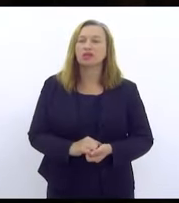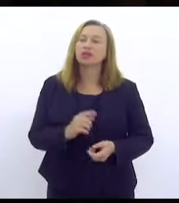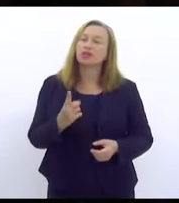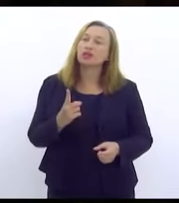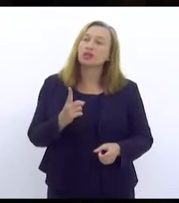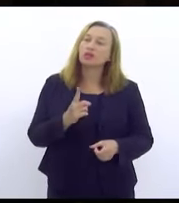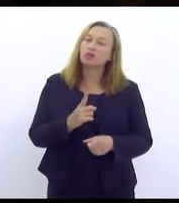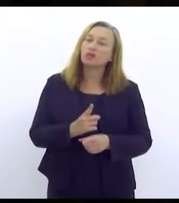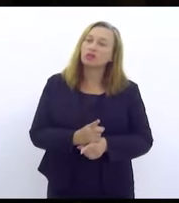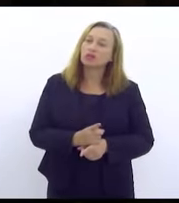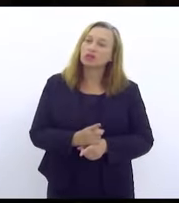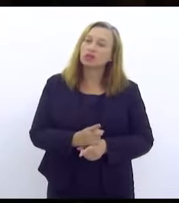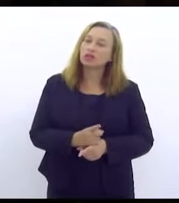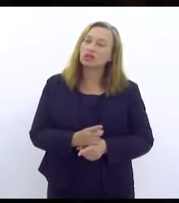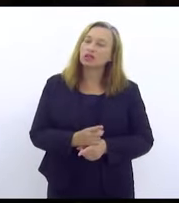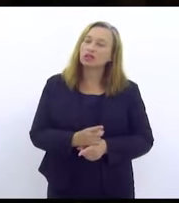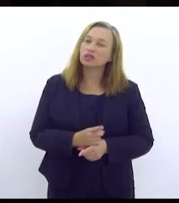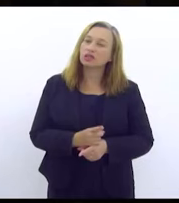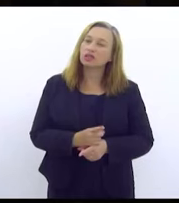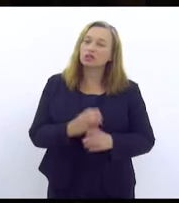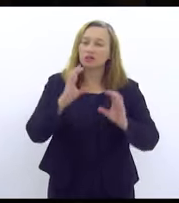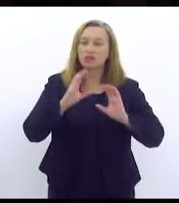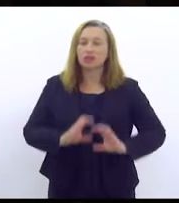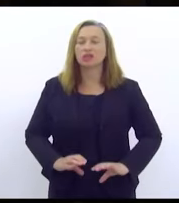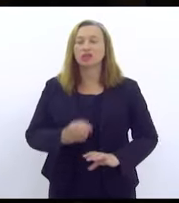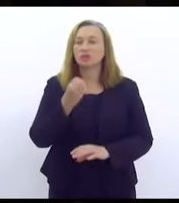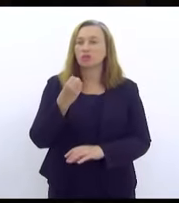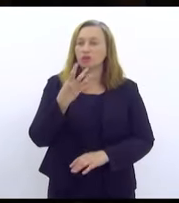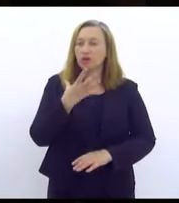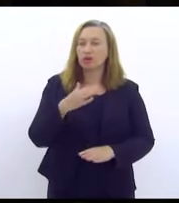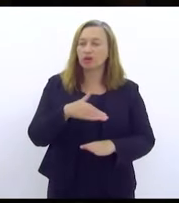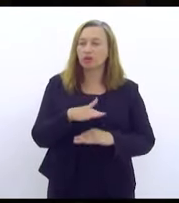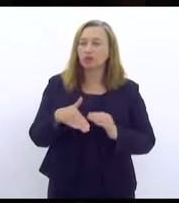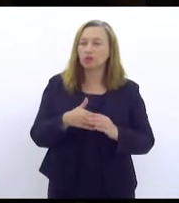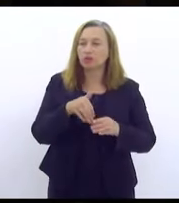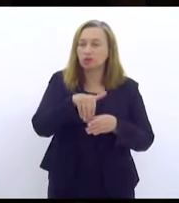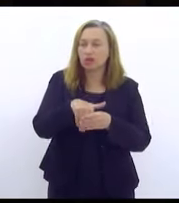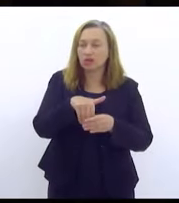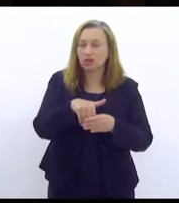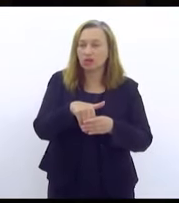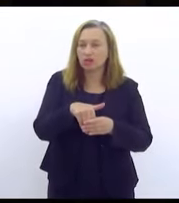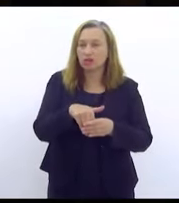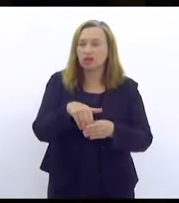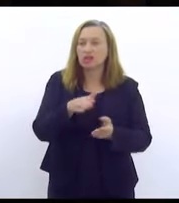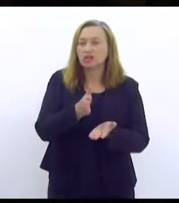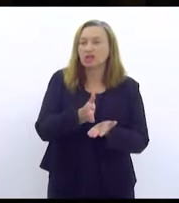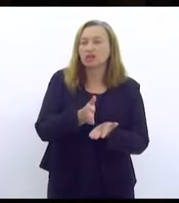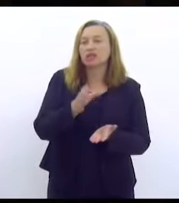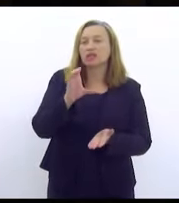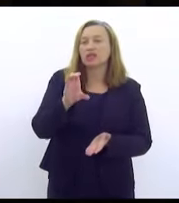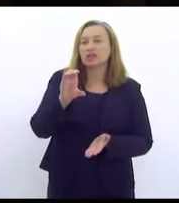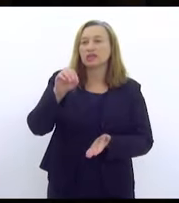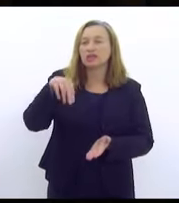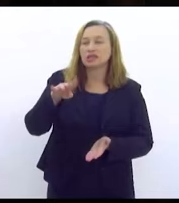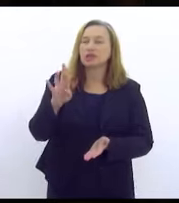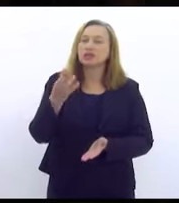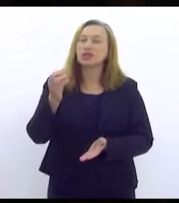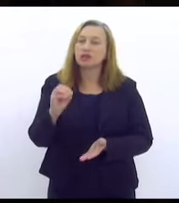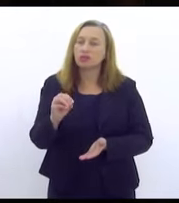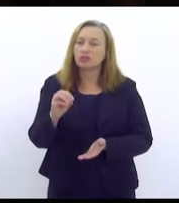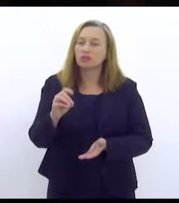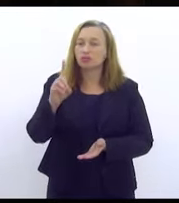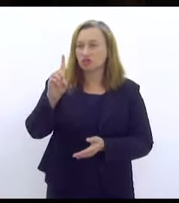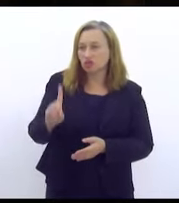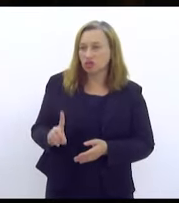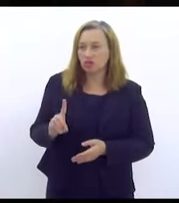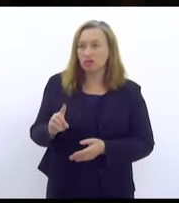a ojeriza do cidadão de bem. Todo eleitor de centro-direita também não suporta esse prefeito